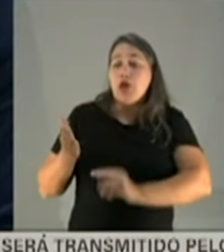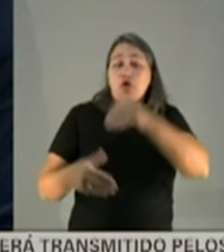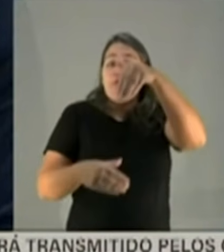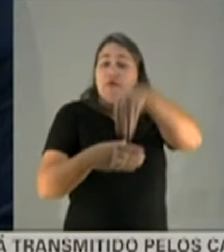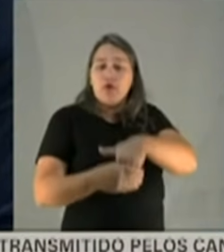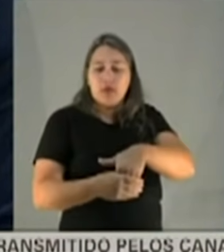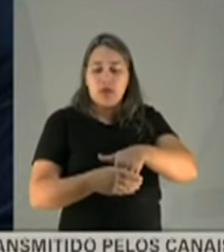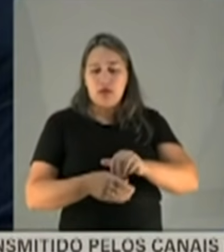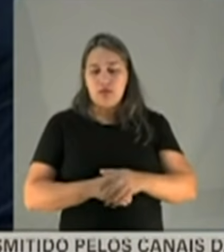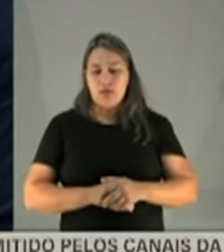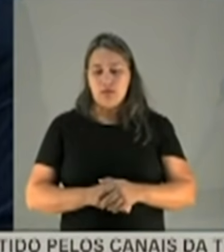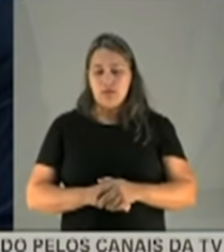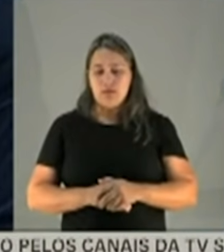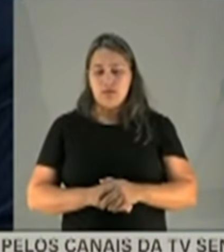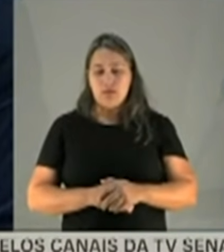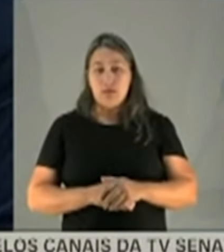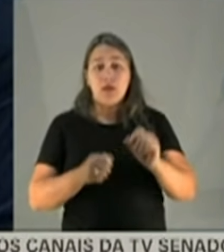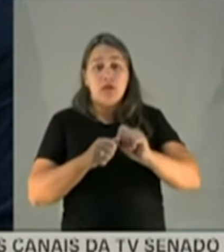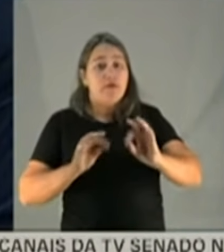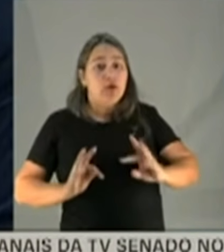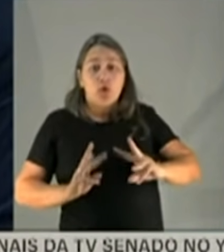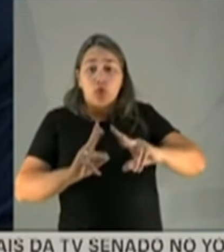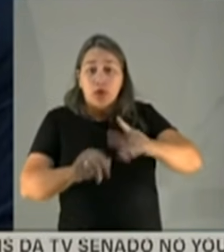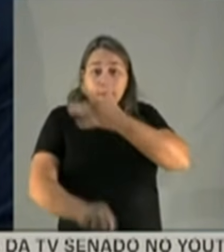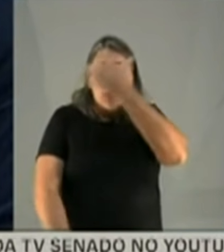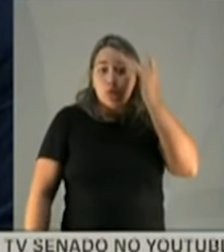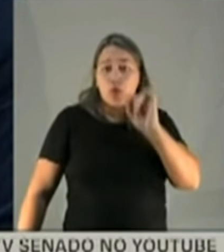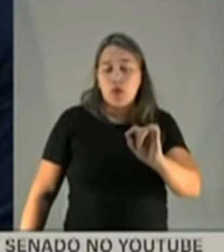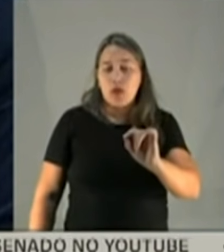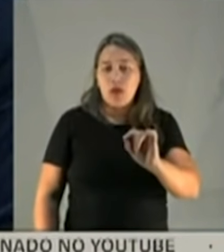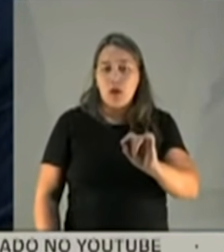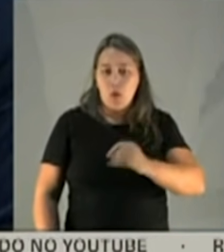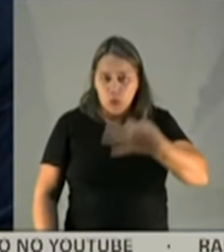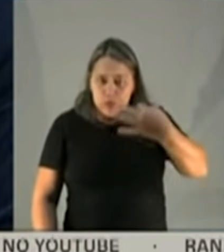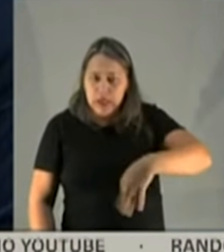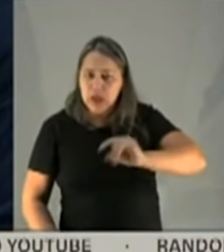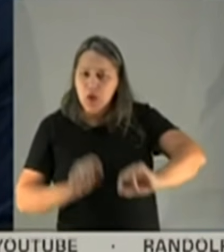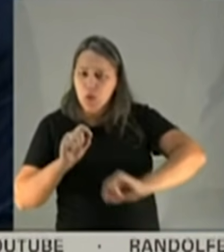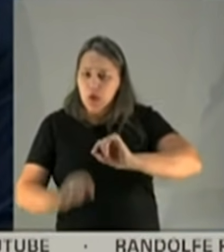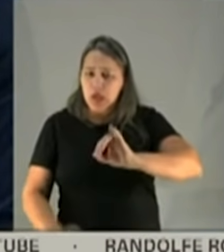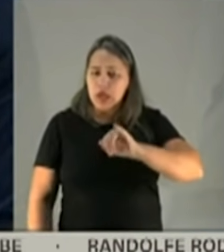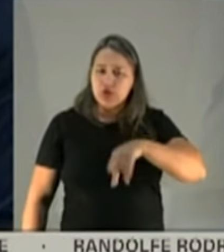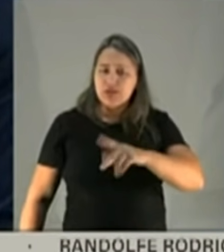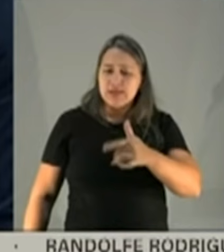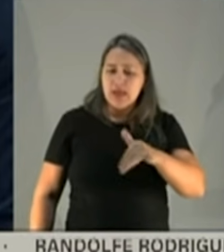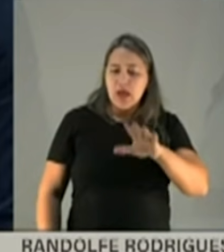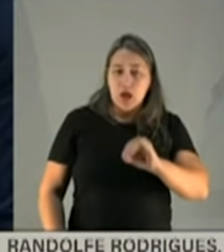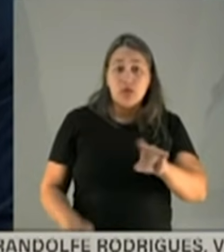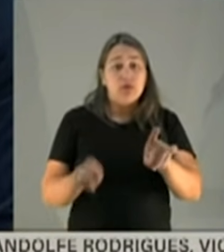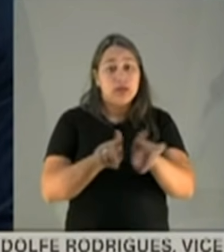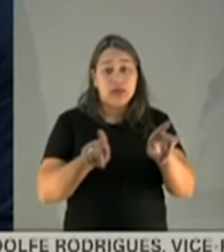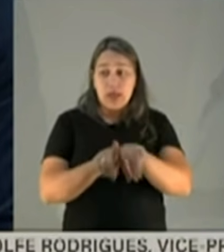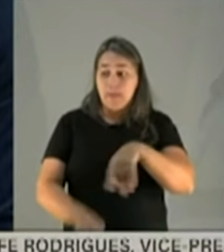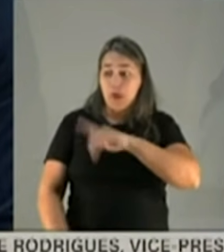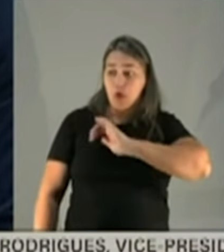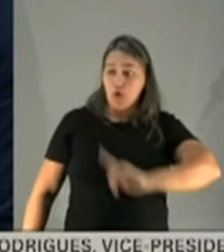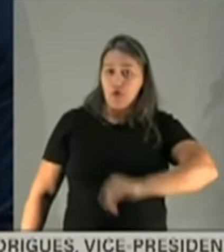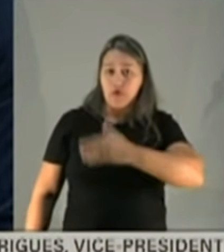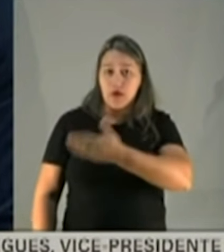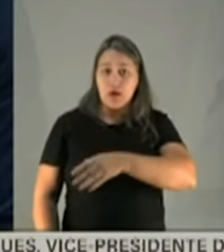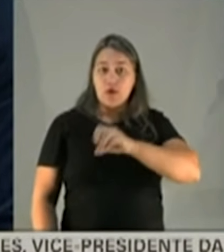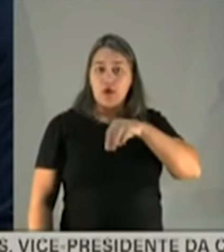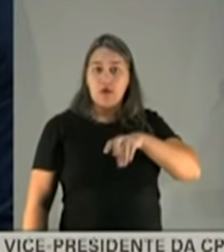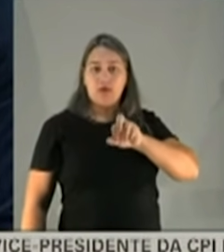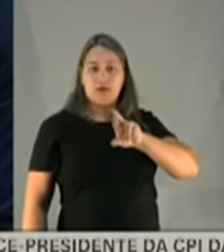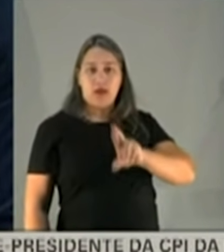construído através de todas as mãos. O certo era para ser indiciado, inclusive, o ex-governador Maziz, pela gestão dele